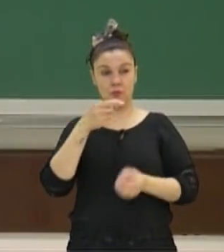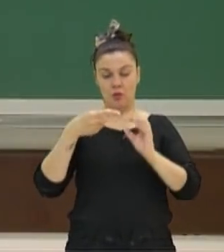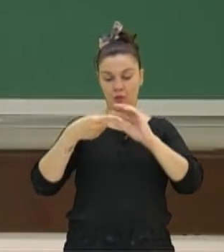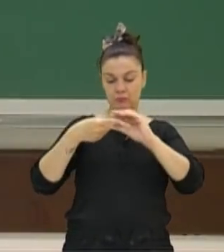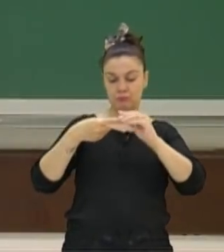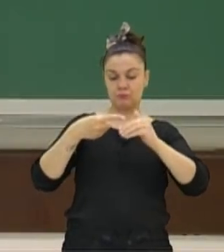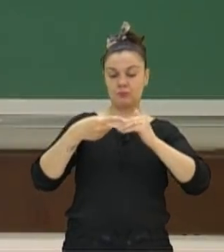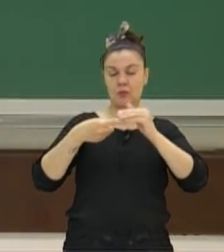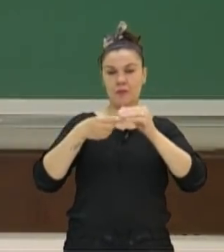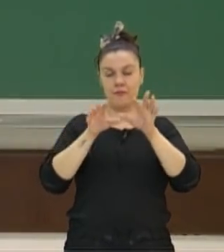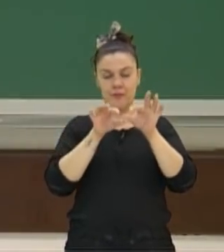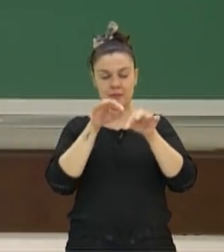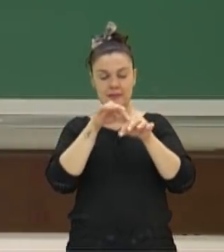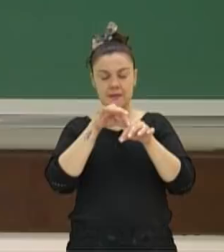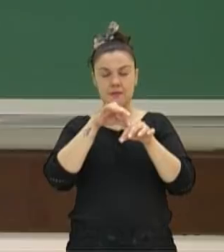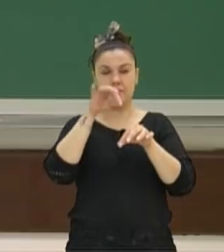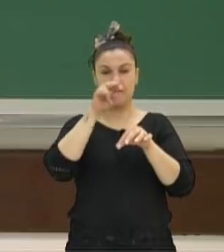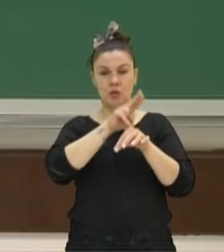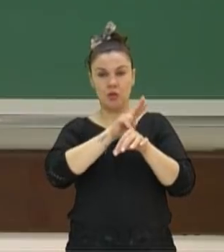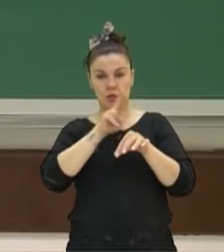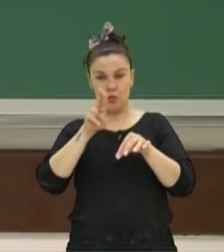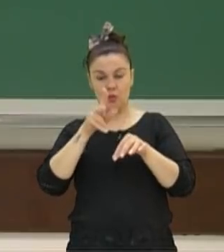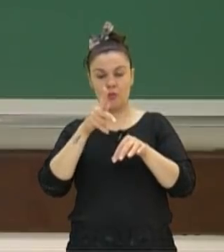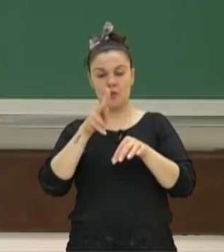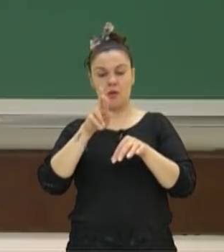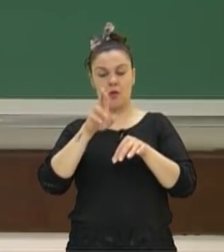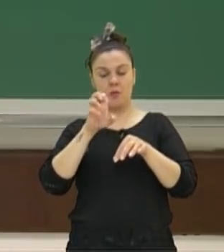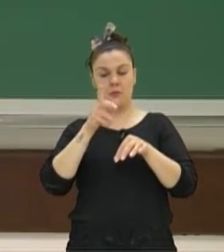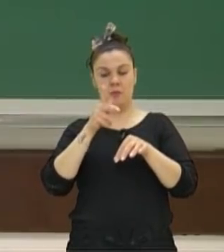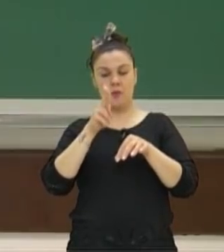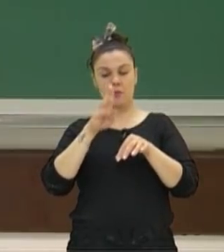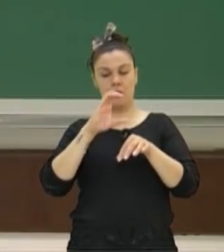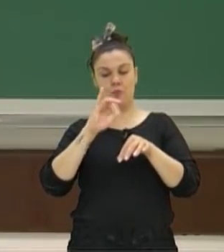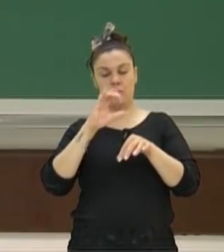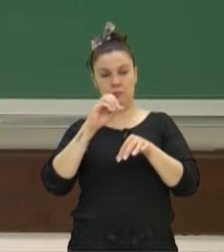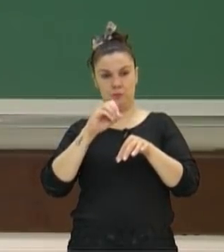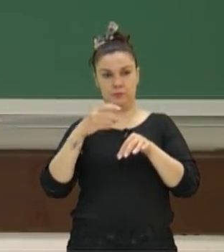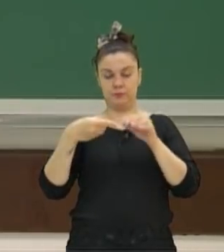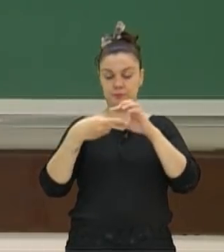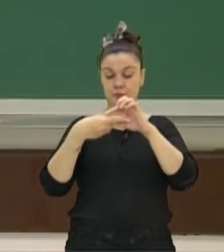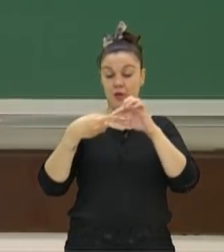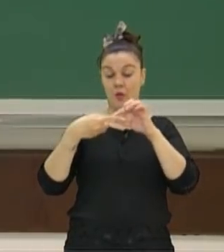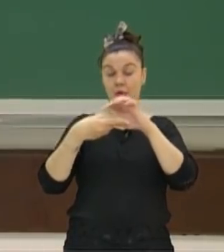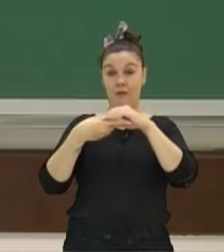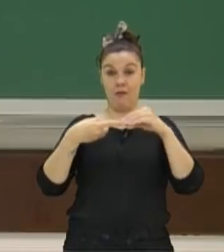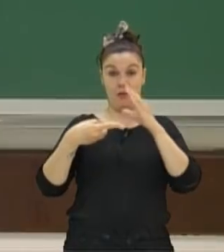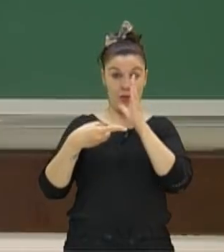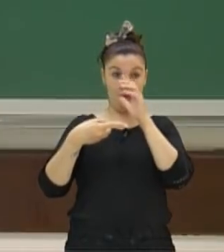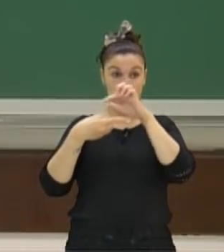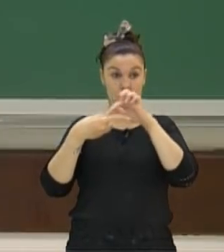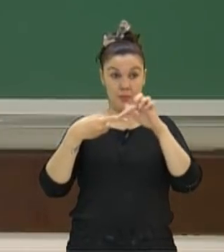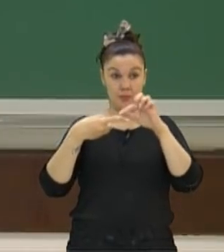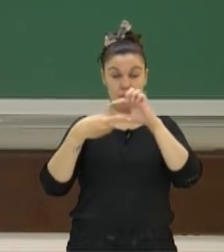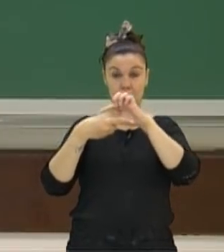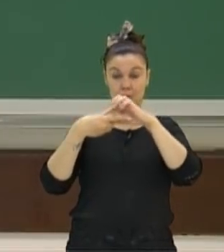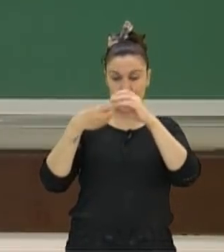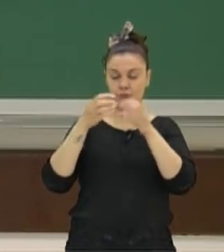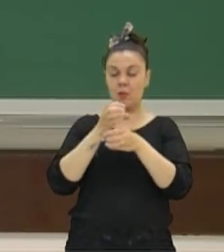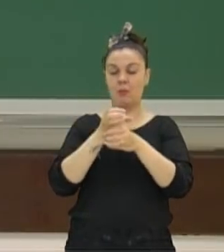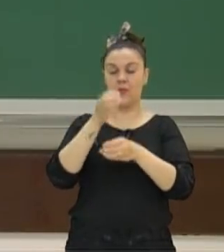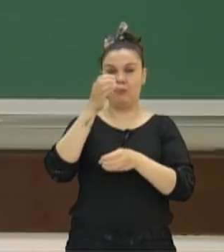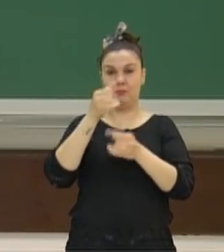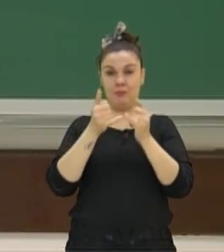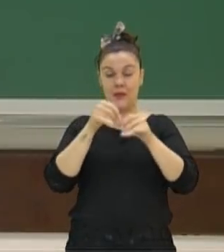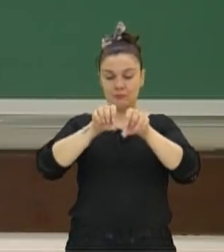recoberta por uma pelezinha fina chamada de prepúcio, tá? O pênis, né, então ele tem esse formato